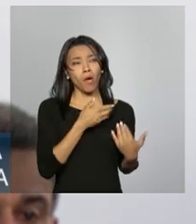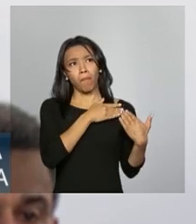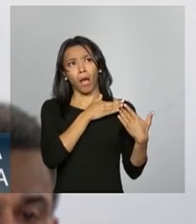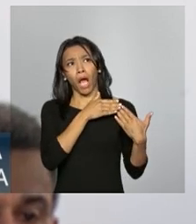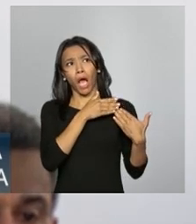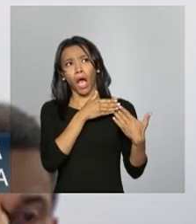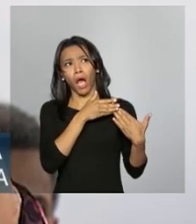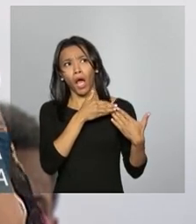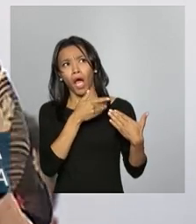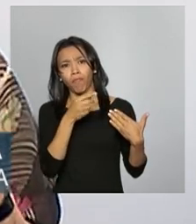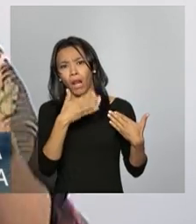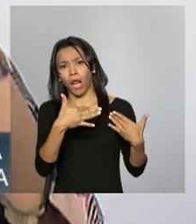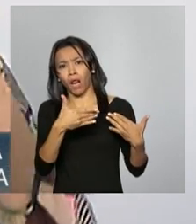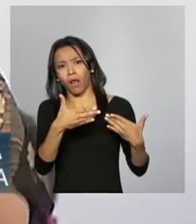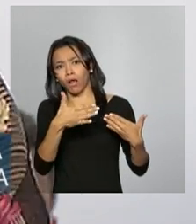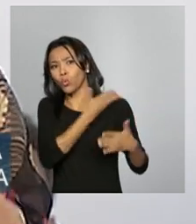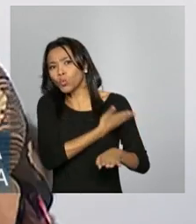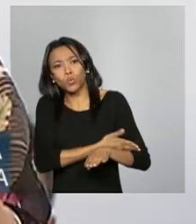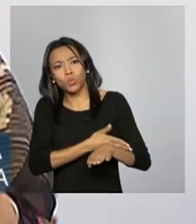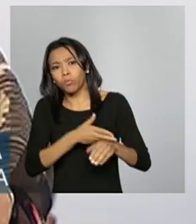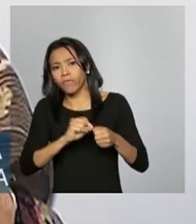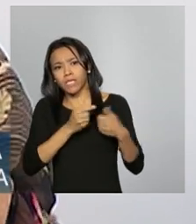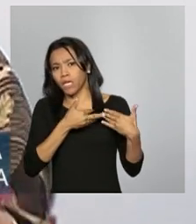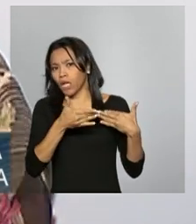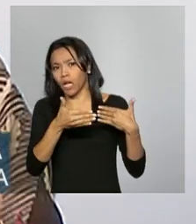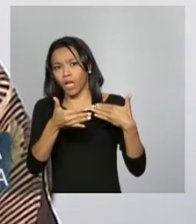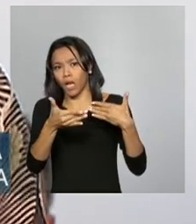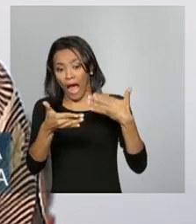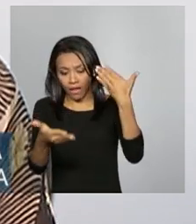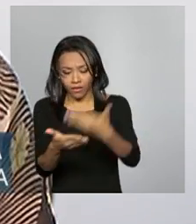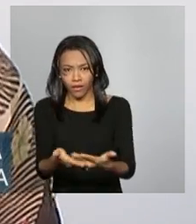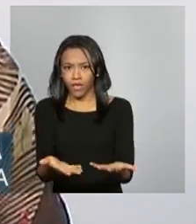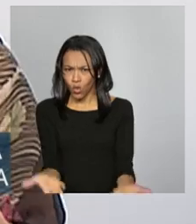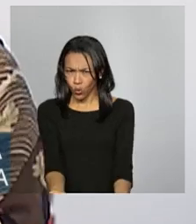medidas. Significa injustiça.